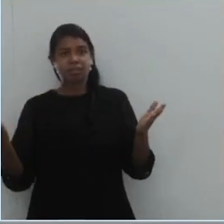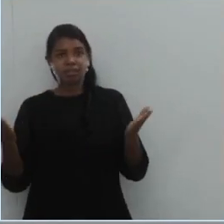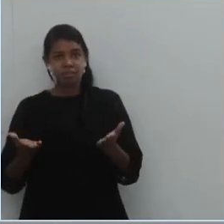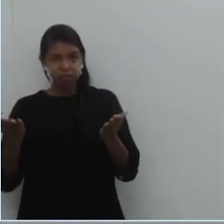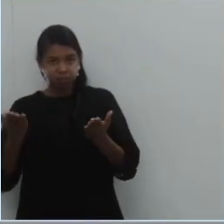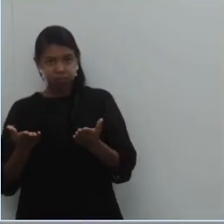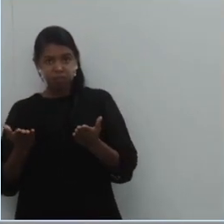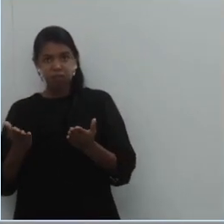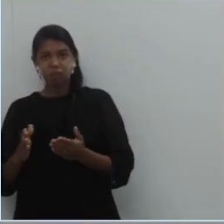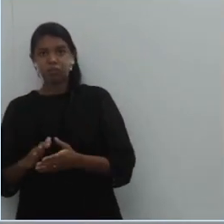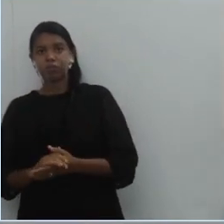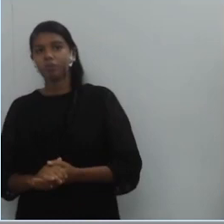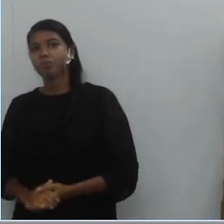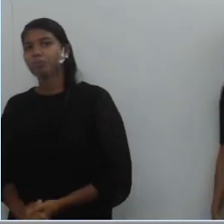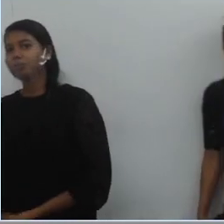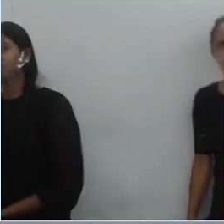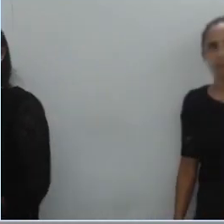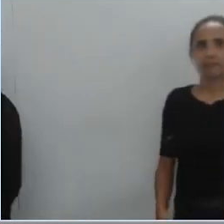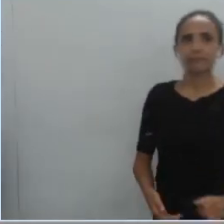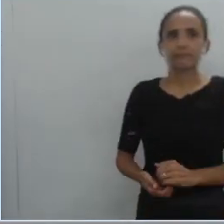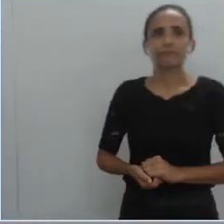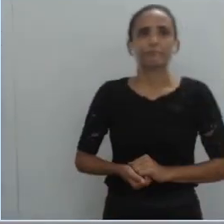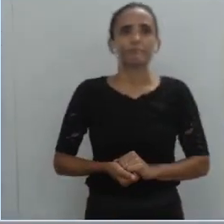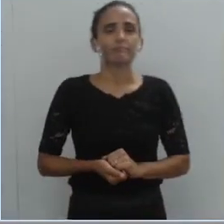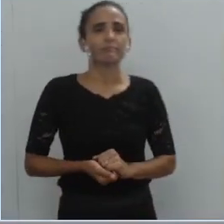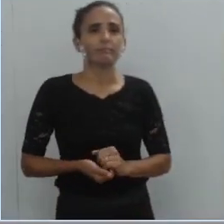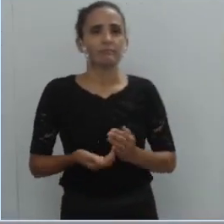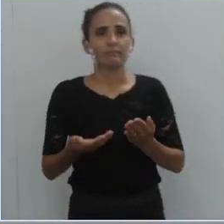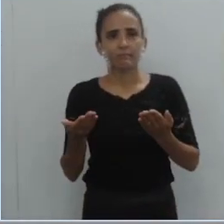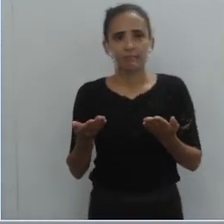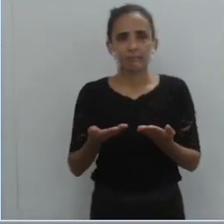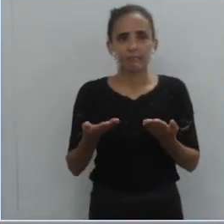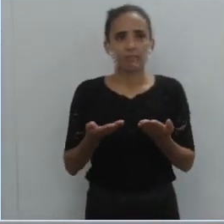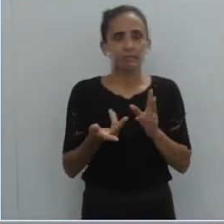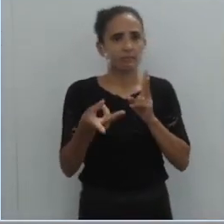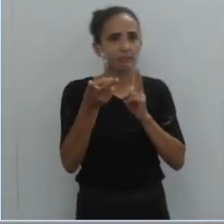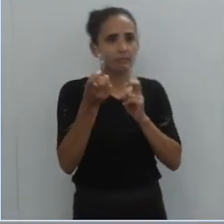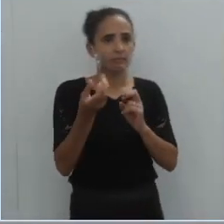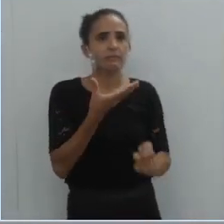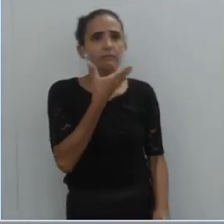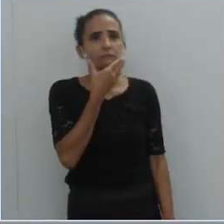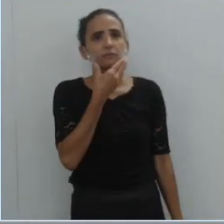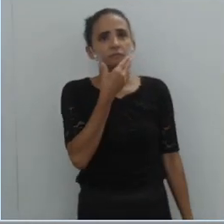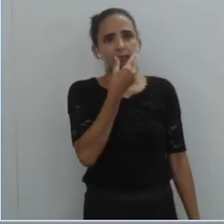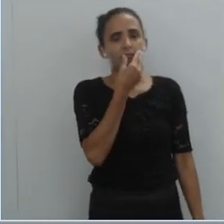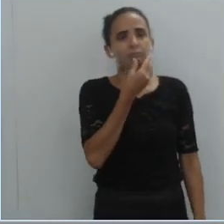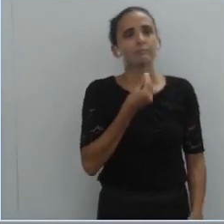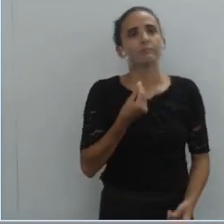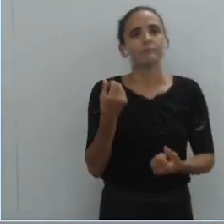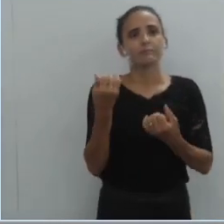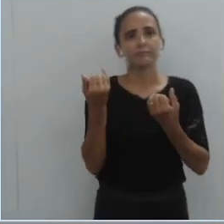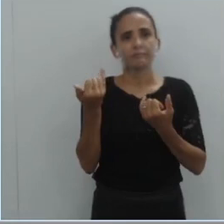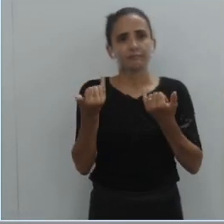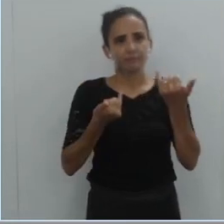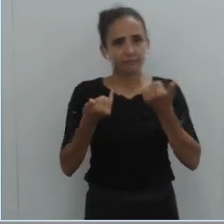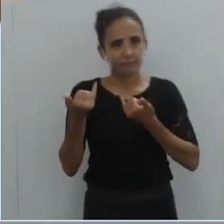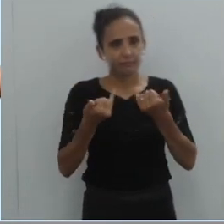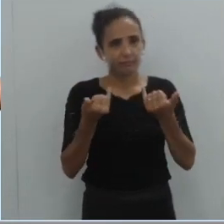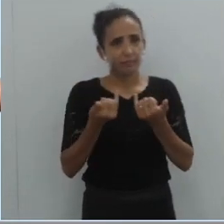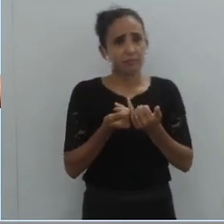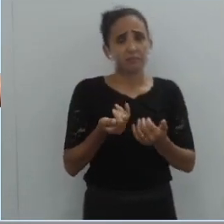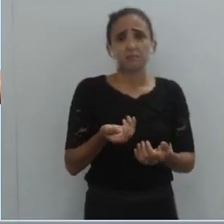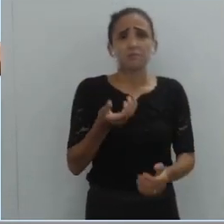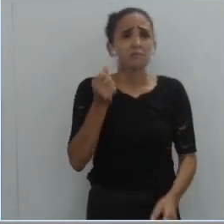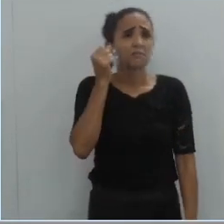Vê. E como vê? Né? Então a gente vê homem dizendo que mulher não